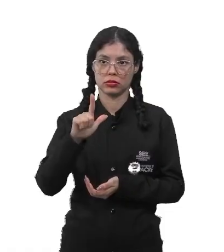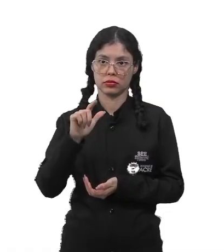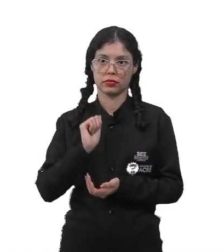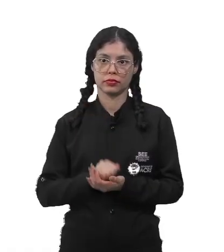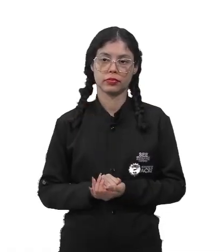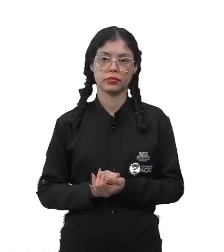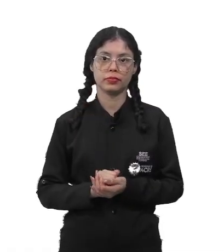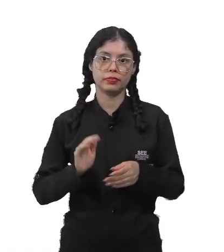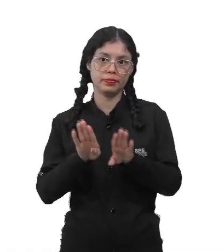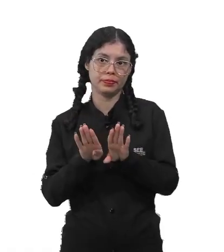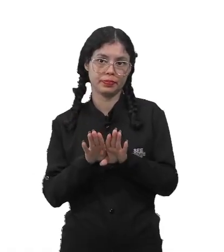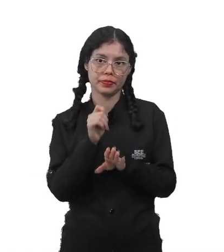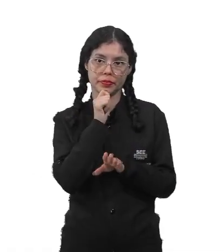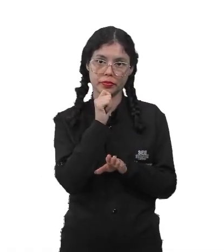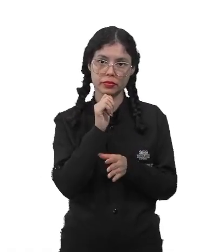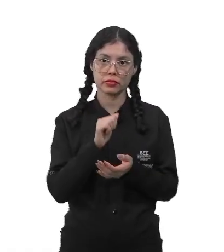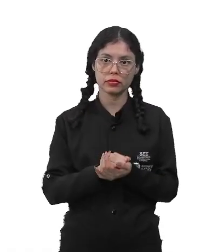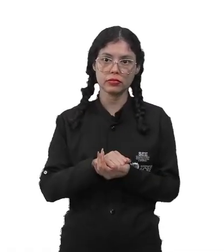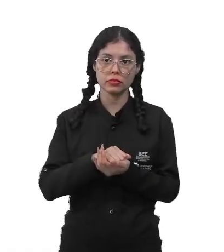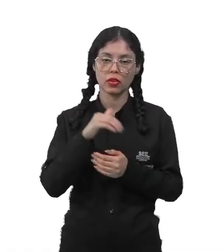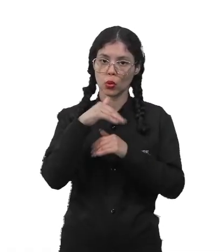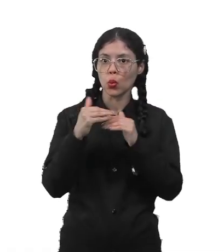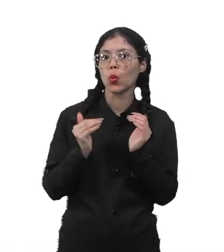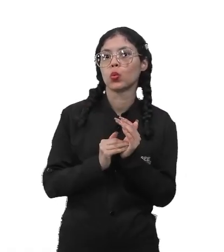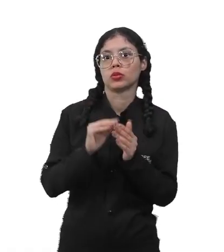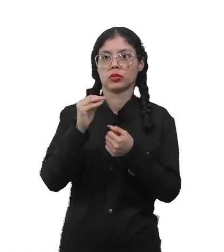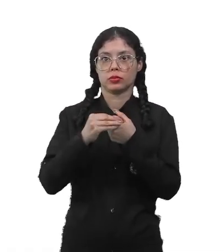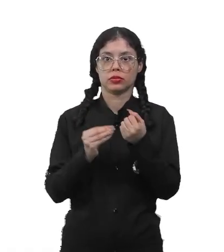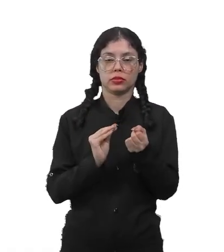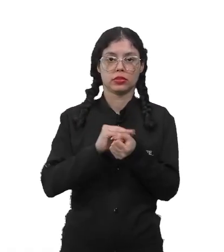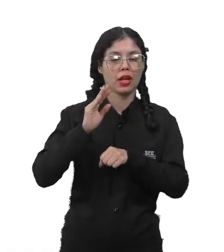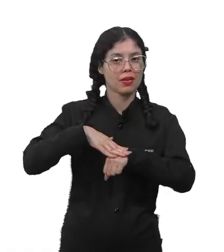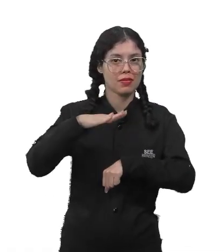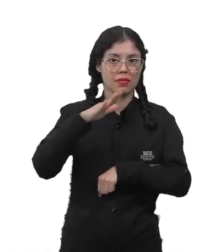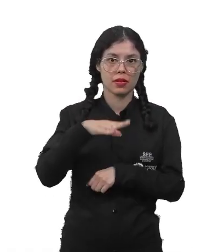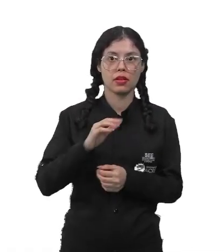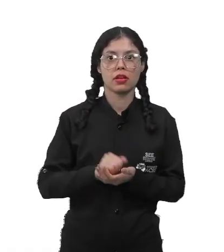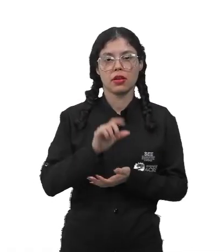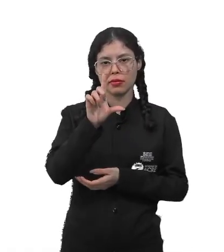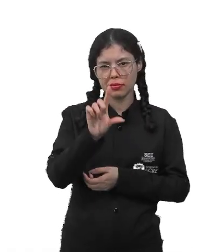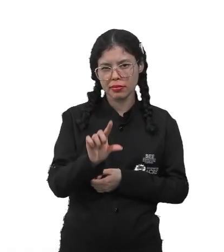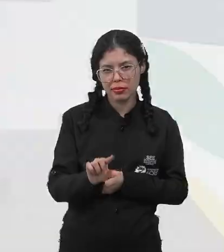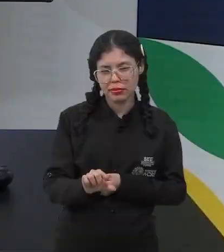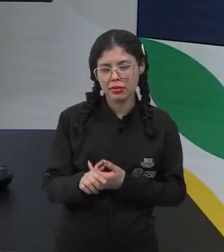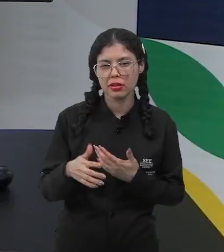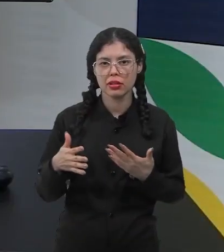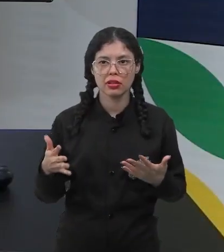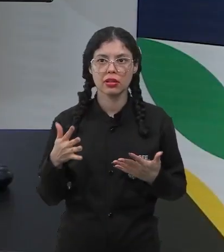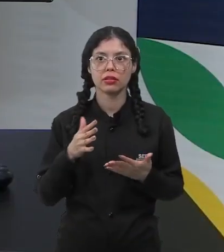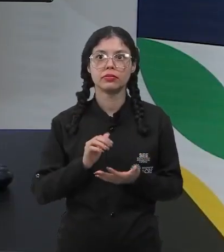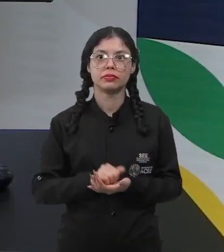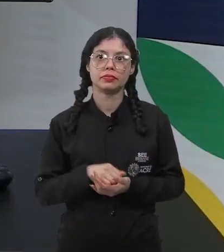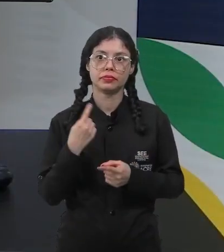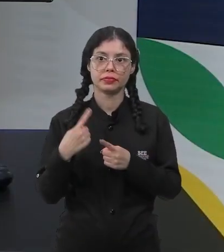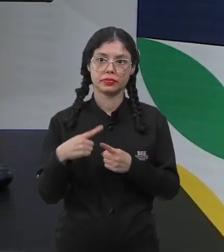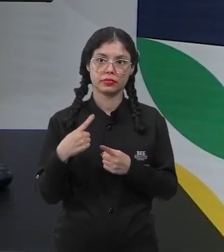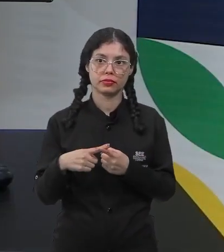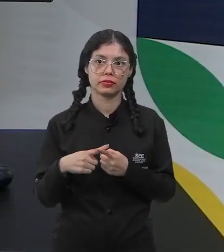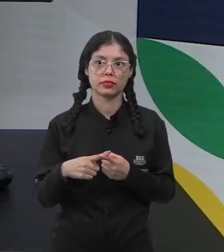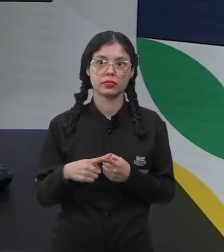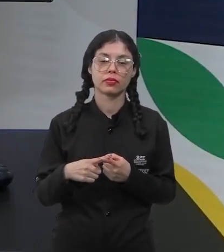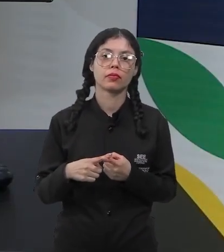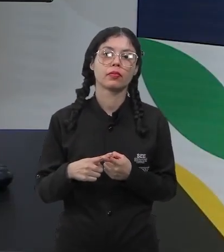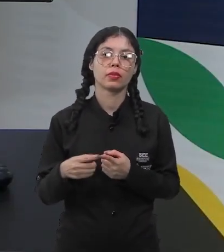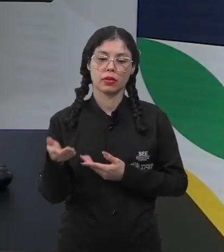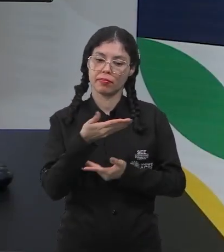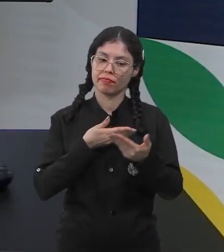London. Existem em todas as moléculas e são as mais fracas. Por que elas são as mais fracas? Porque é um tipo